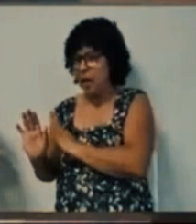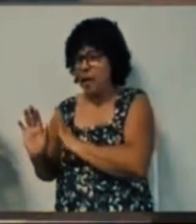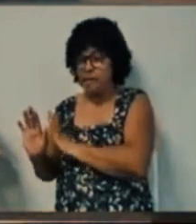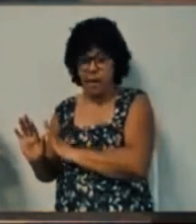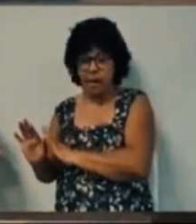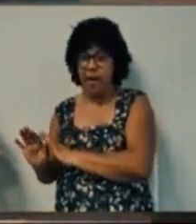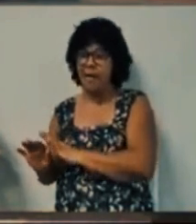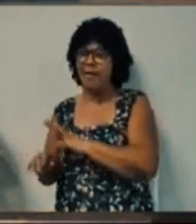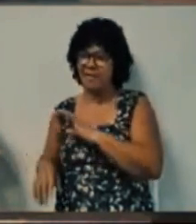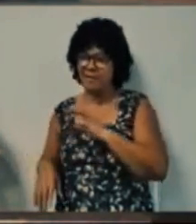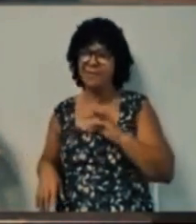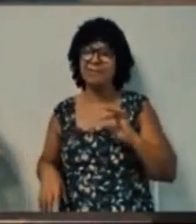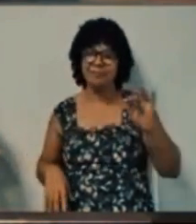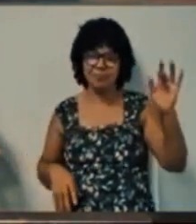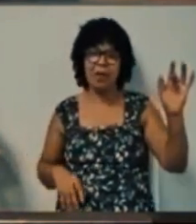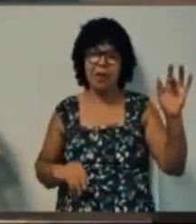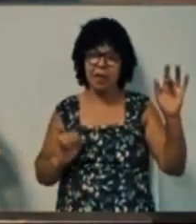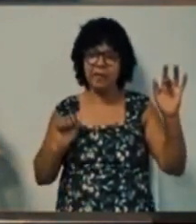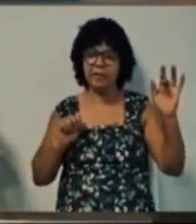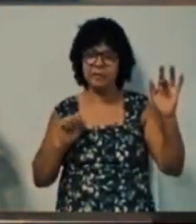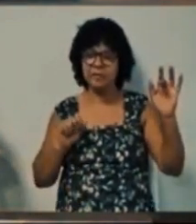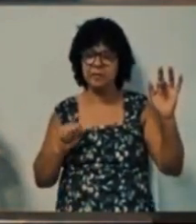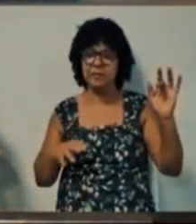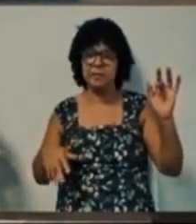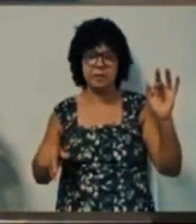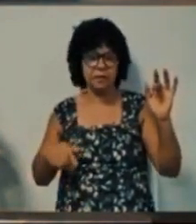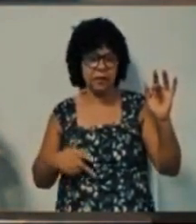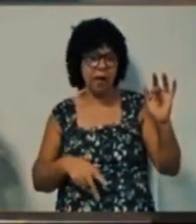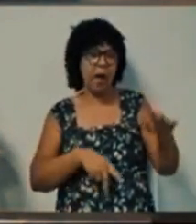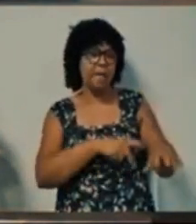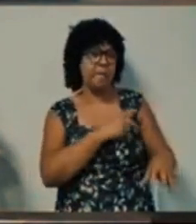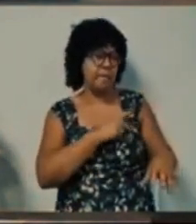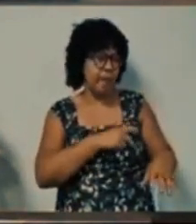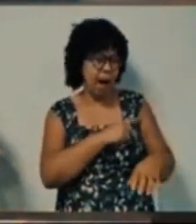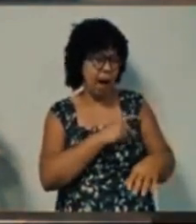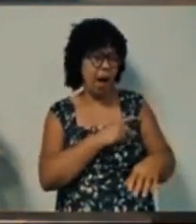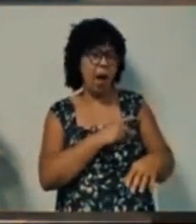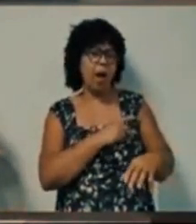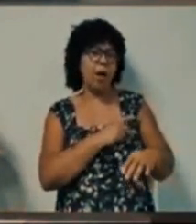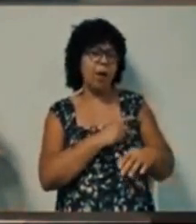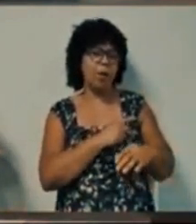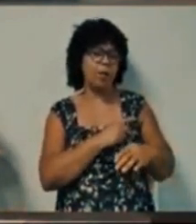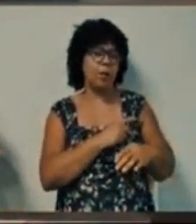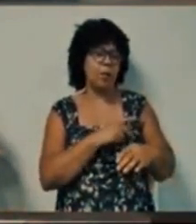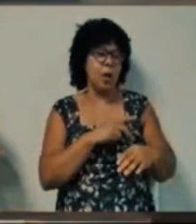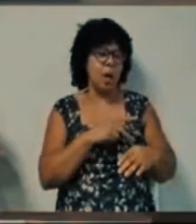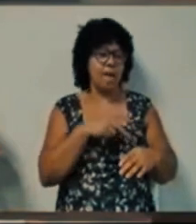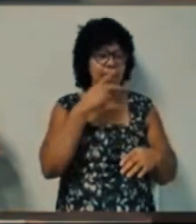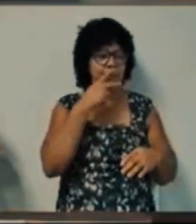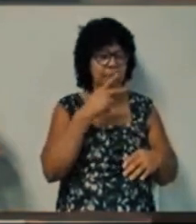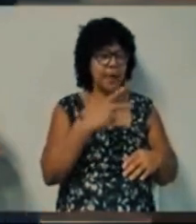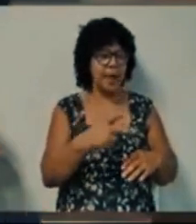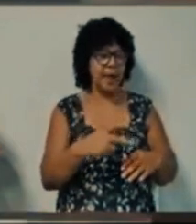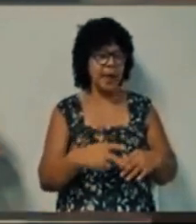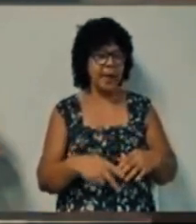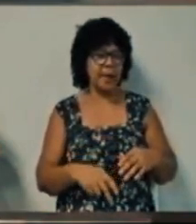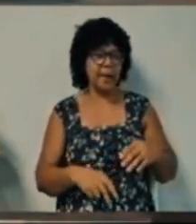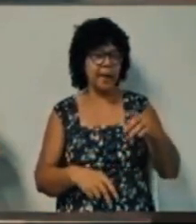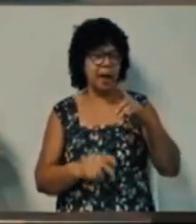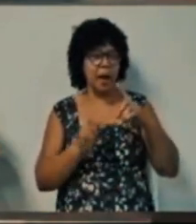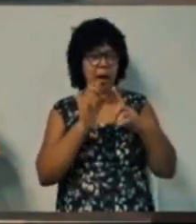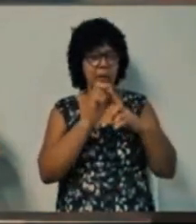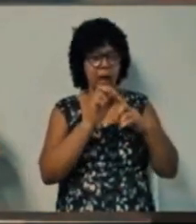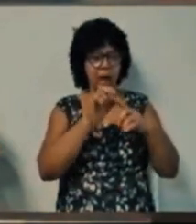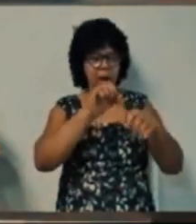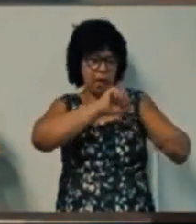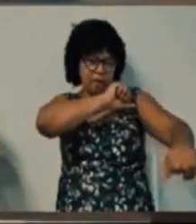lá, nesse culto, onde o irmão Paulo prega. Chegava lá, a palavra tocava, conhecia o